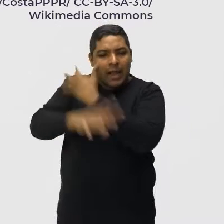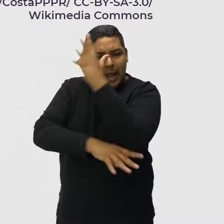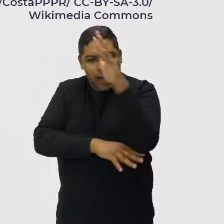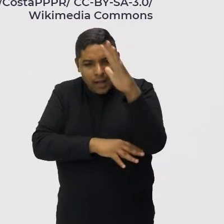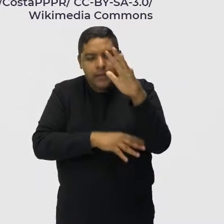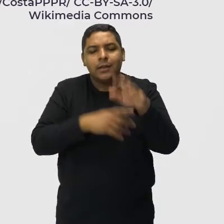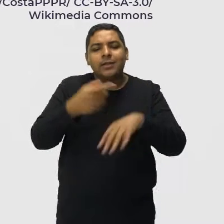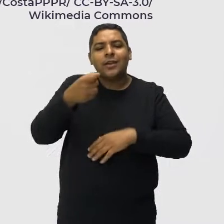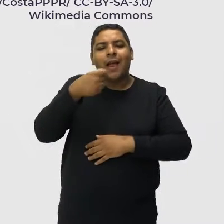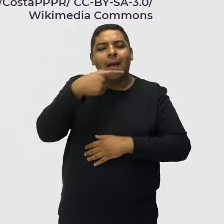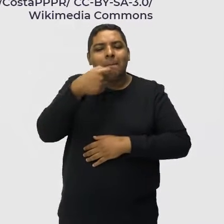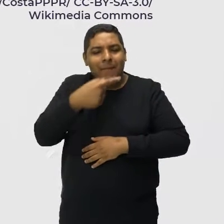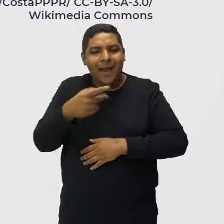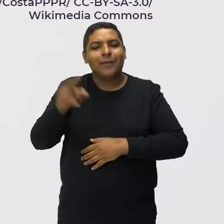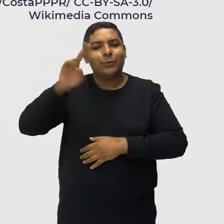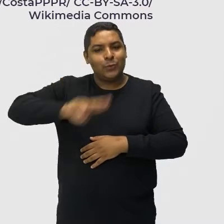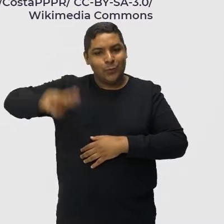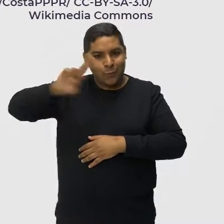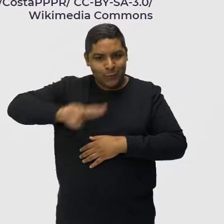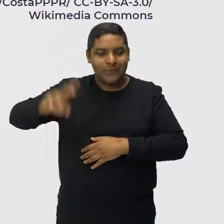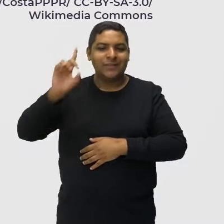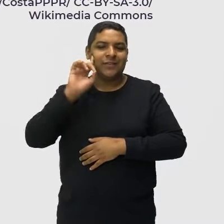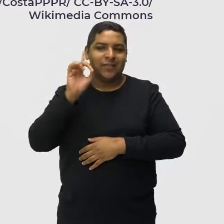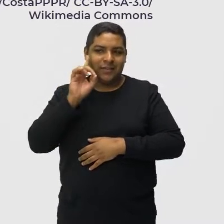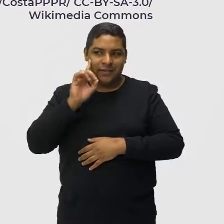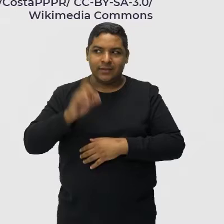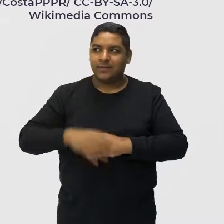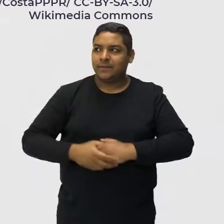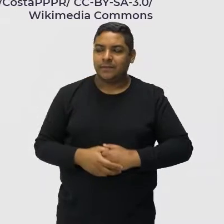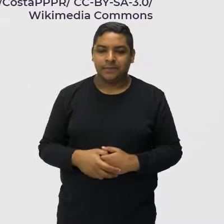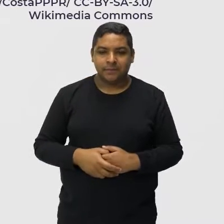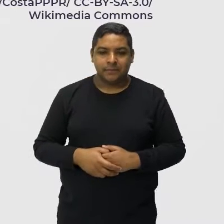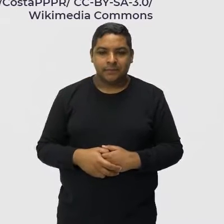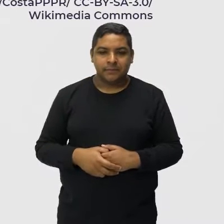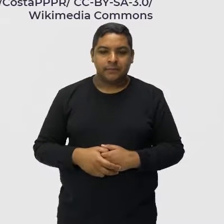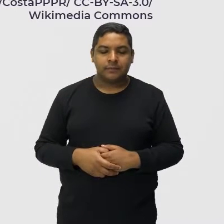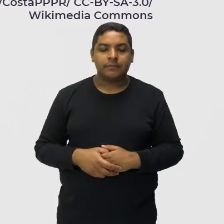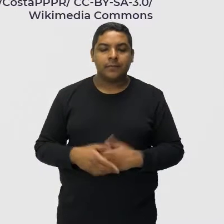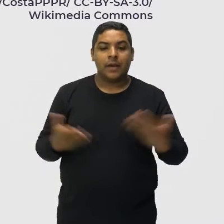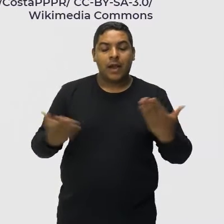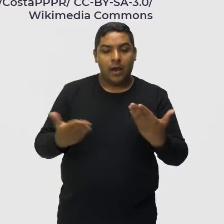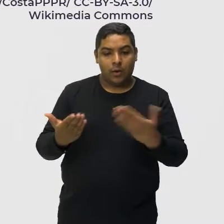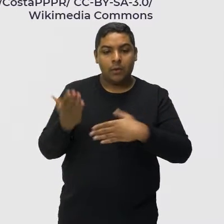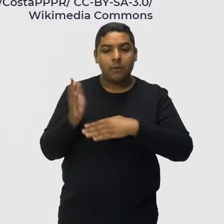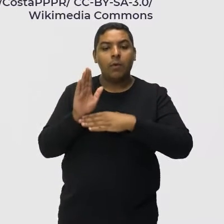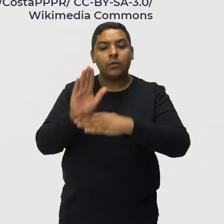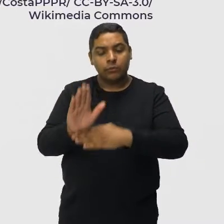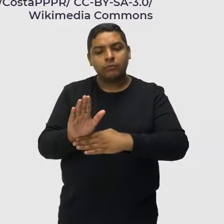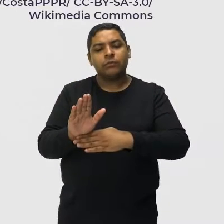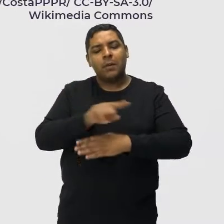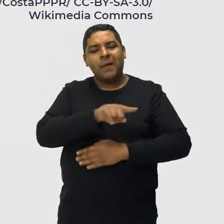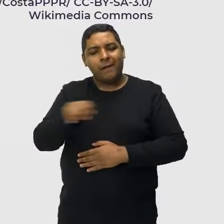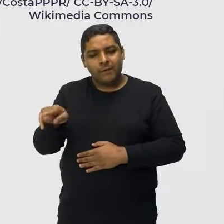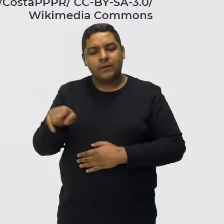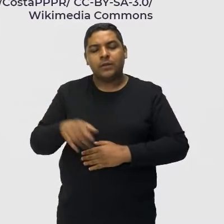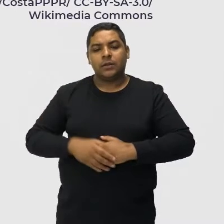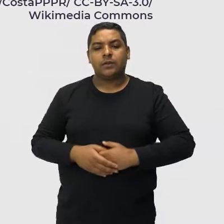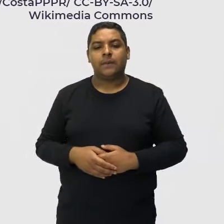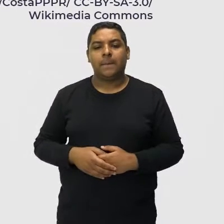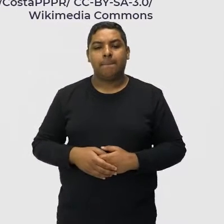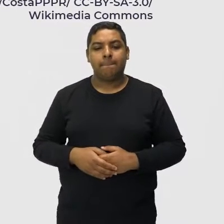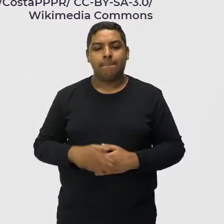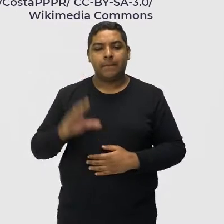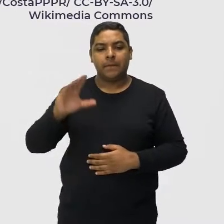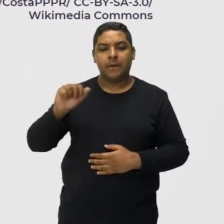gente usa bastante até no nosso dia a dia. E aí eu vou trazer para vocês o capim-santo, tá? A primeira